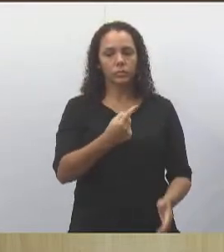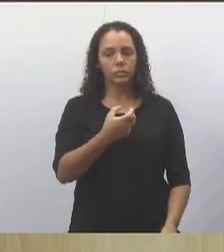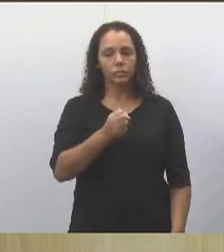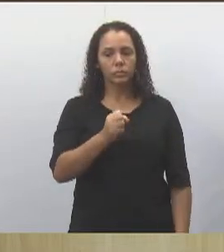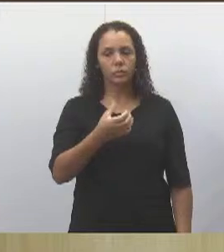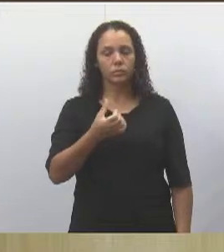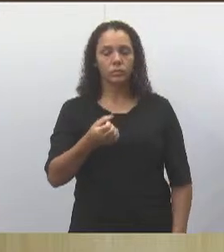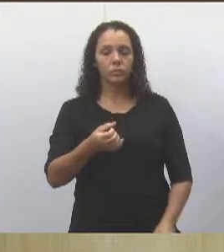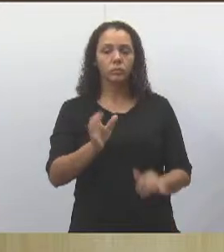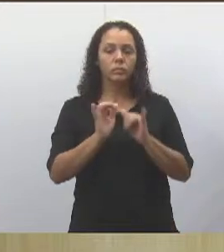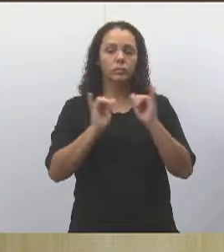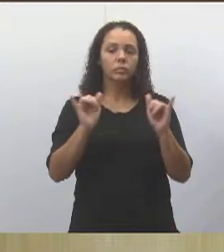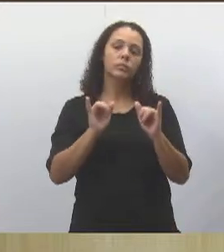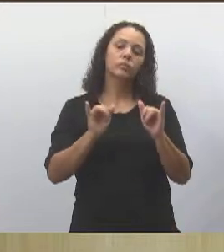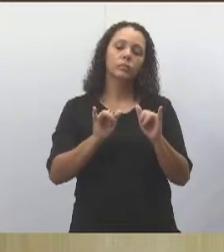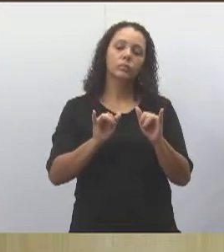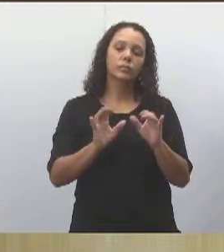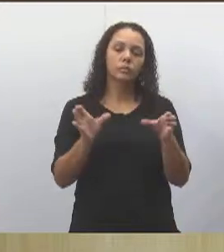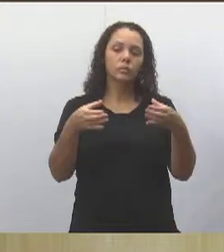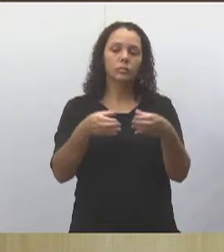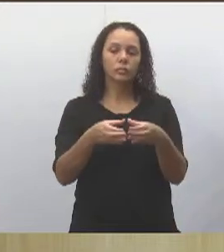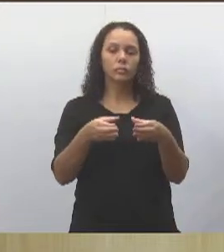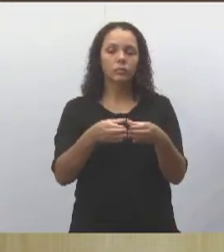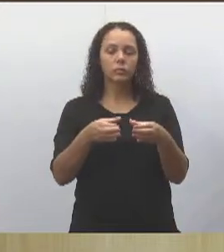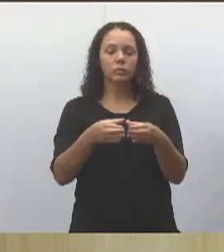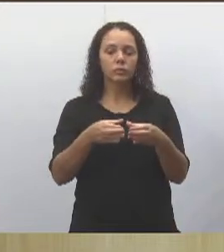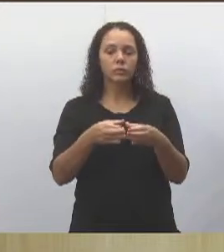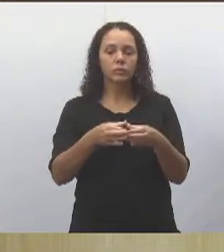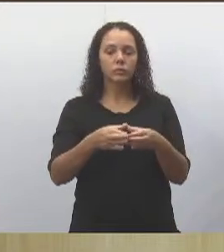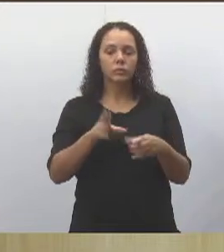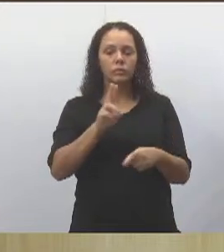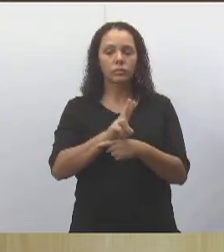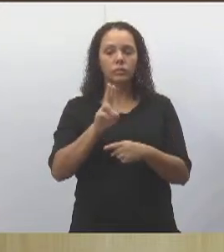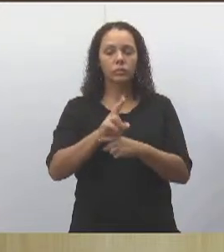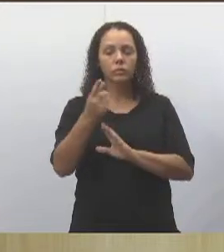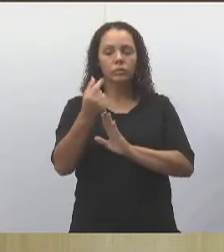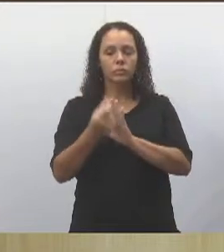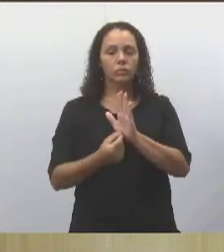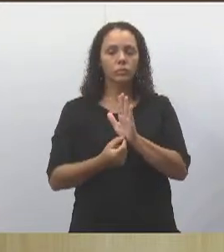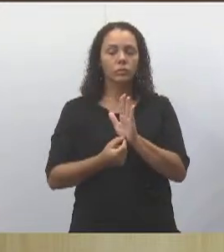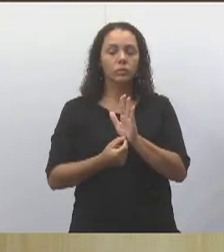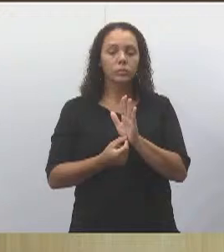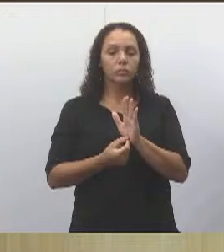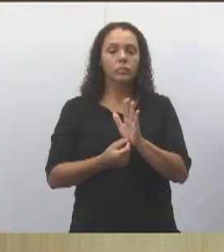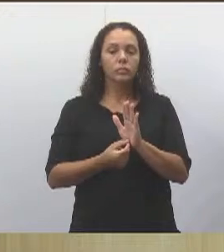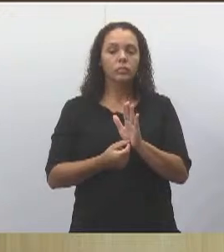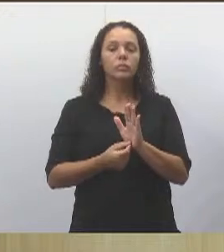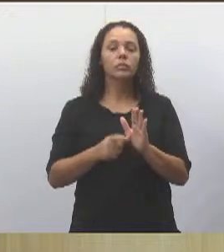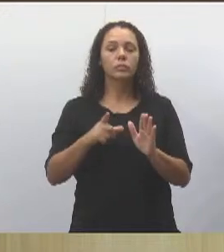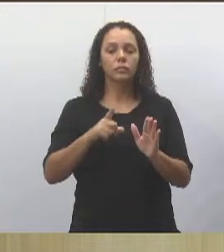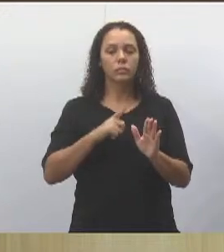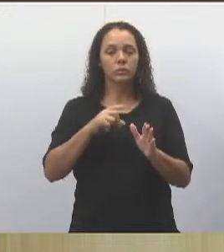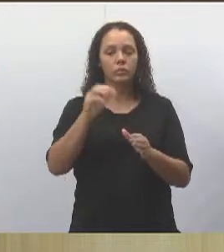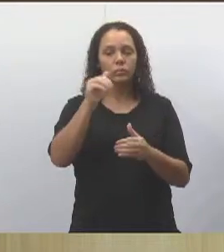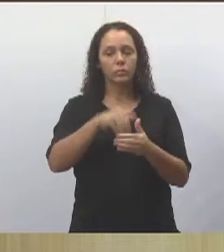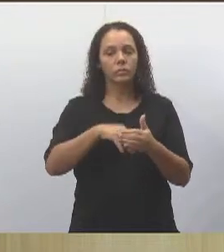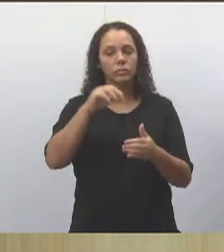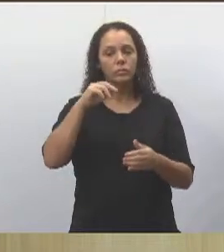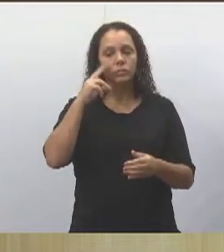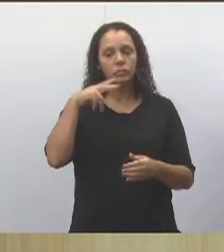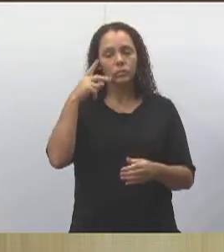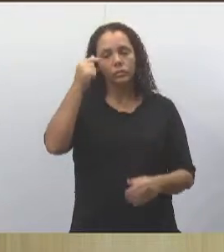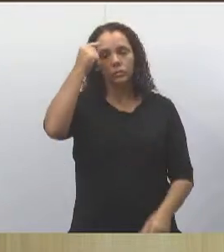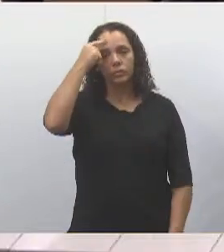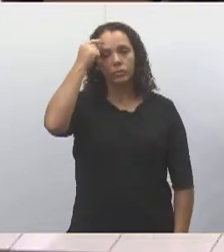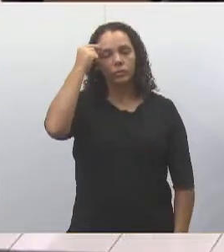Registro que a audiência pública é conduzida pela Comissão Permanente de Finanças e Orçamento dessa Casa, que é composta pelos vereadores Edgar